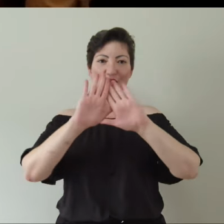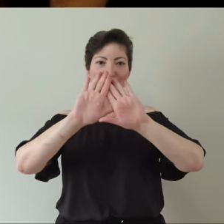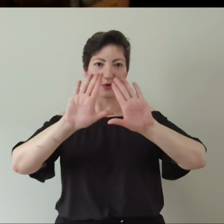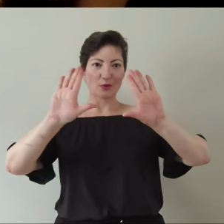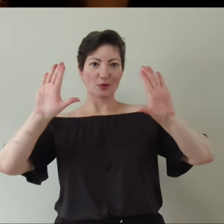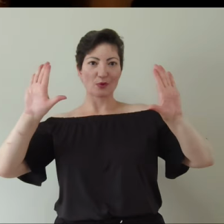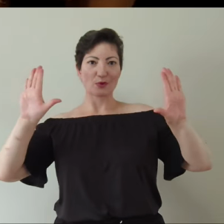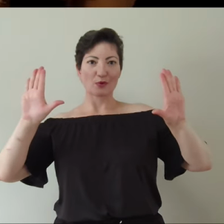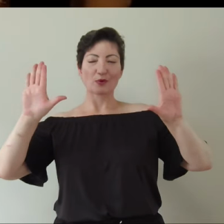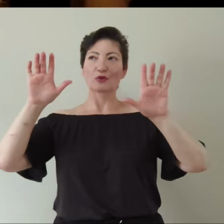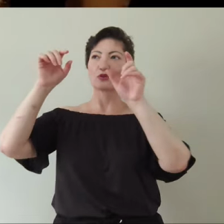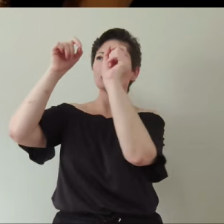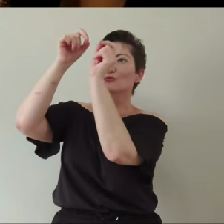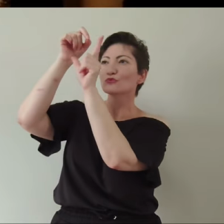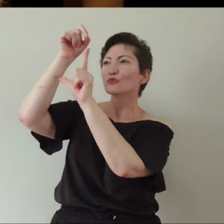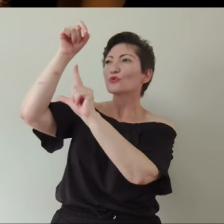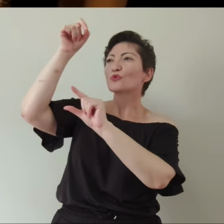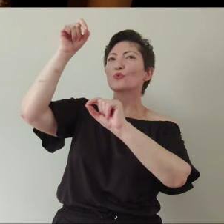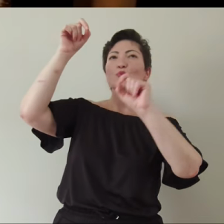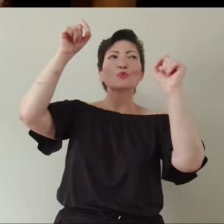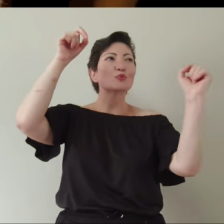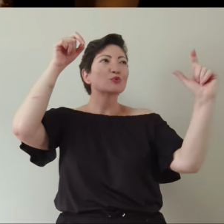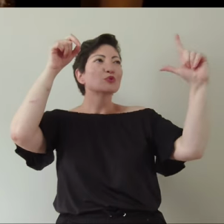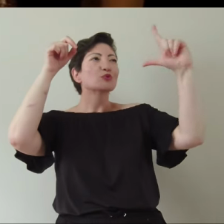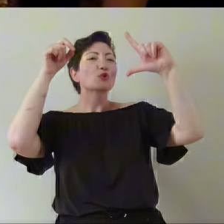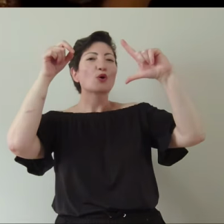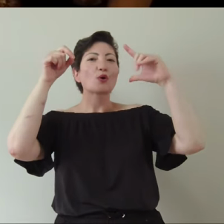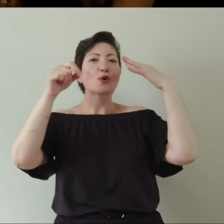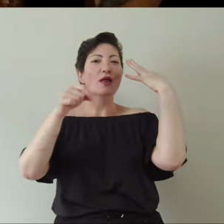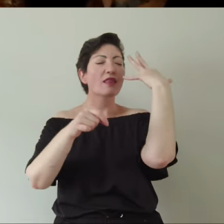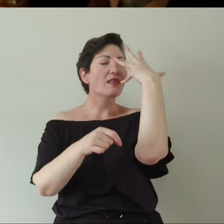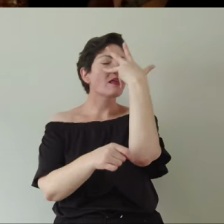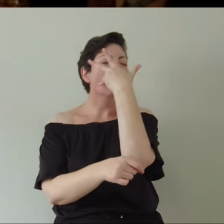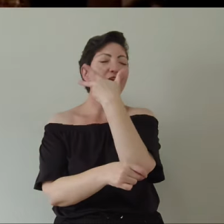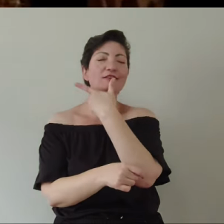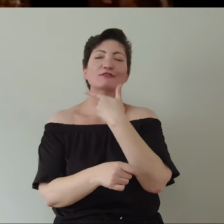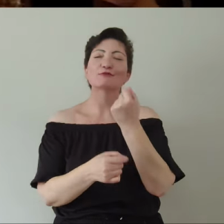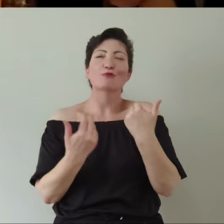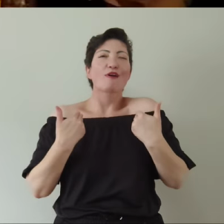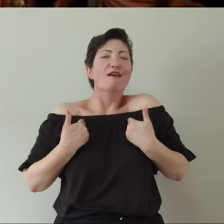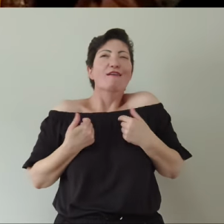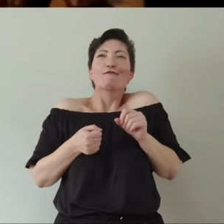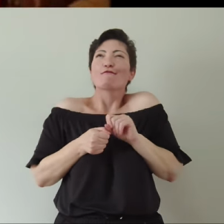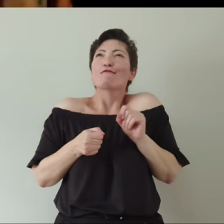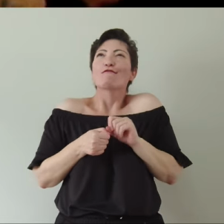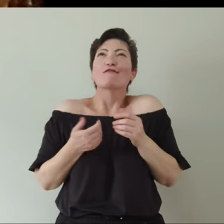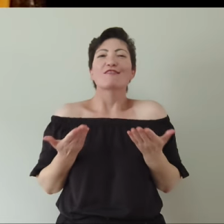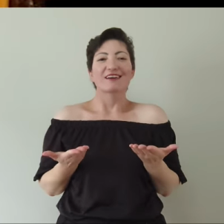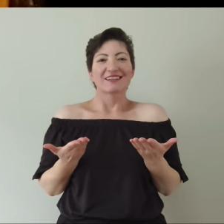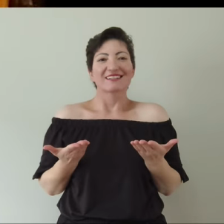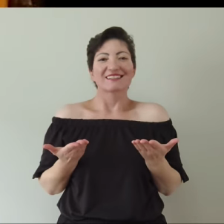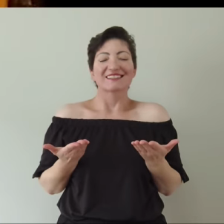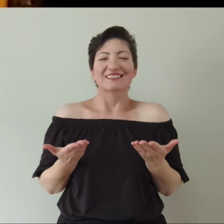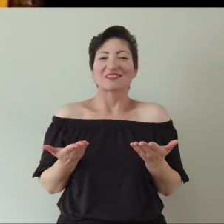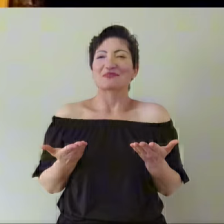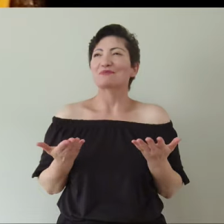Entre o Sol e a Lua. Eu achei que o cenário ficou lindíssimo. Não sei se é porque fui eu que fiz, né? Recomendo. Quando